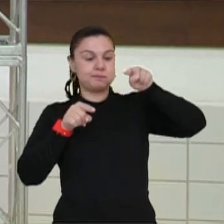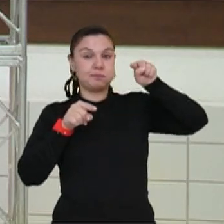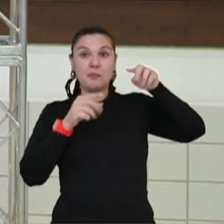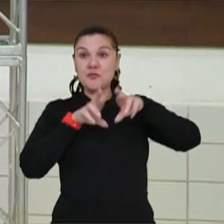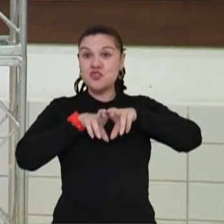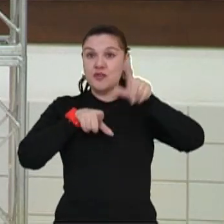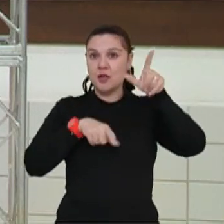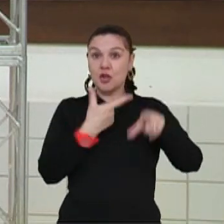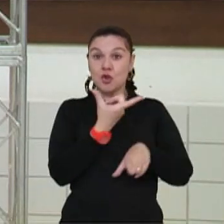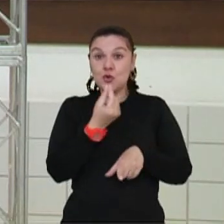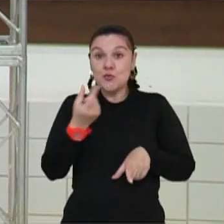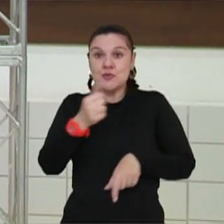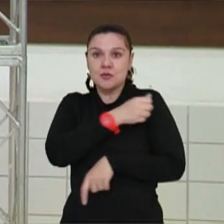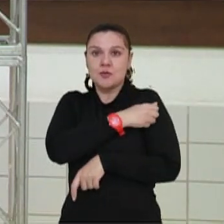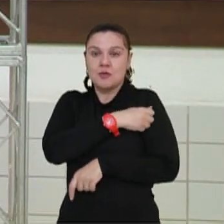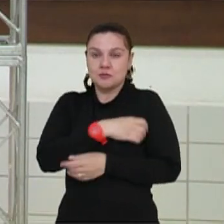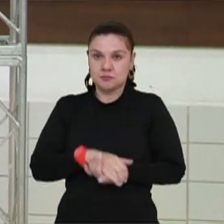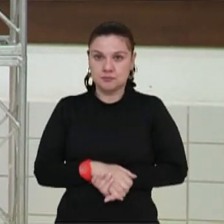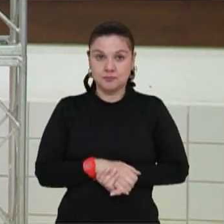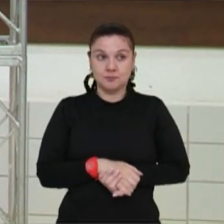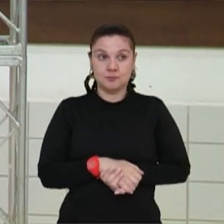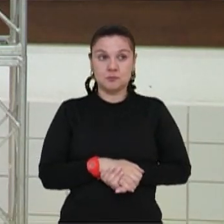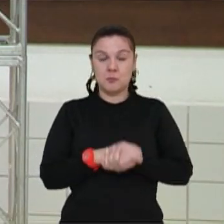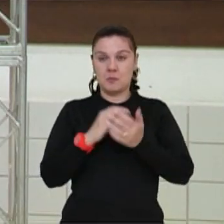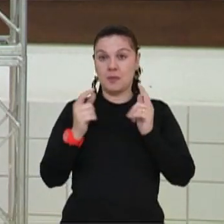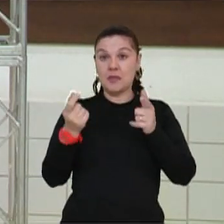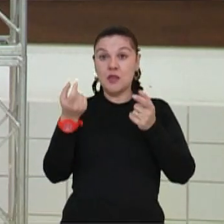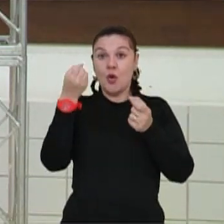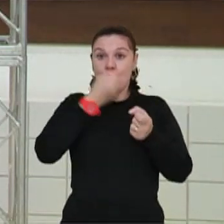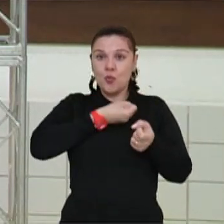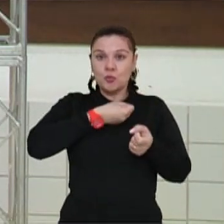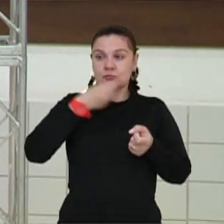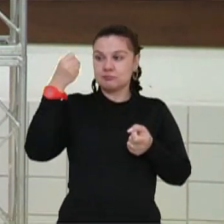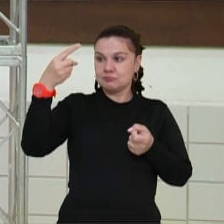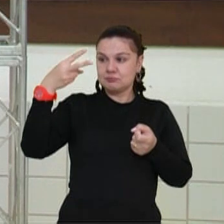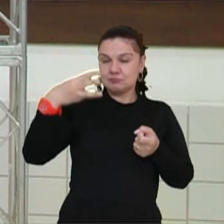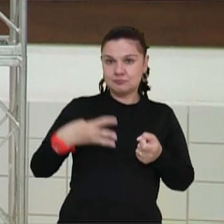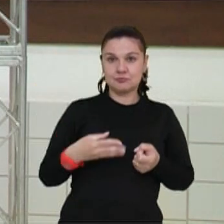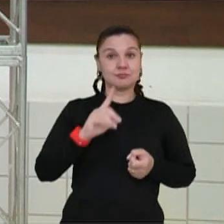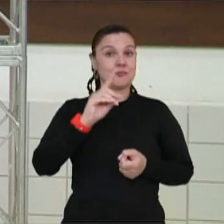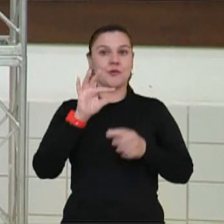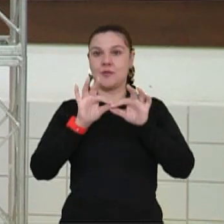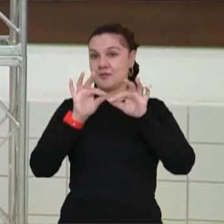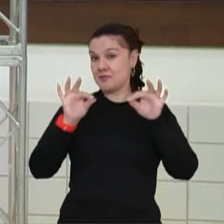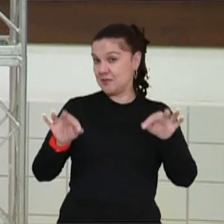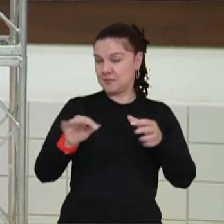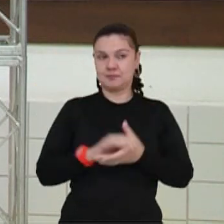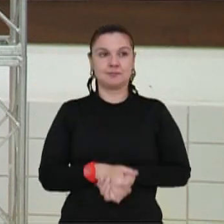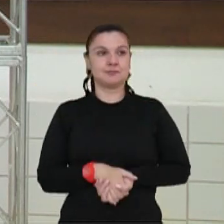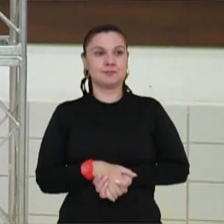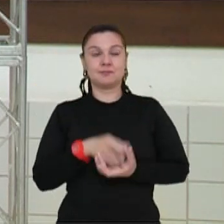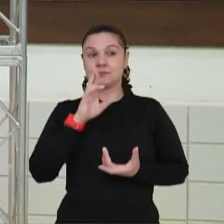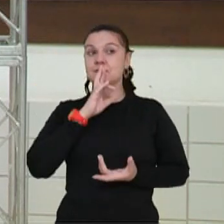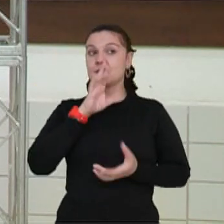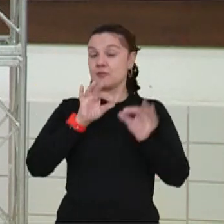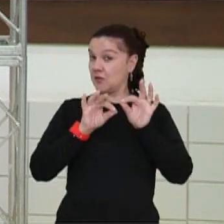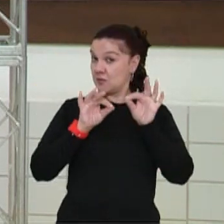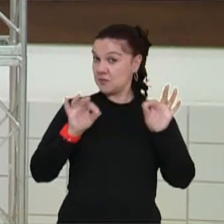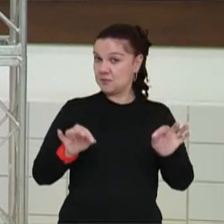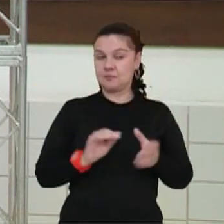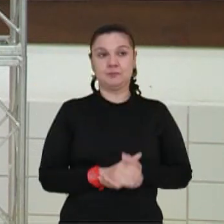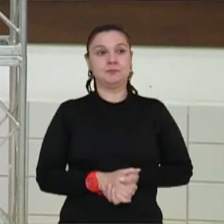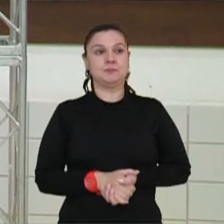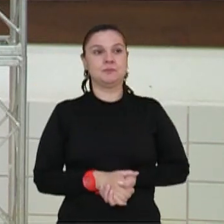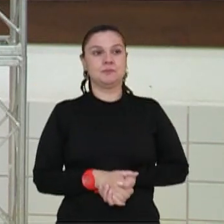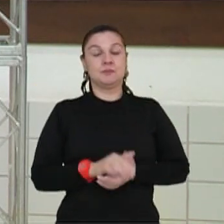Se eu pesquisasse 200 estudantes, ter um valor para cada não seria tão simples. Não seria um resultado tão simples.